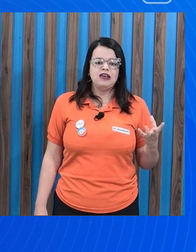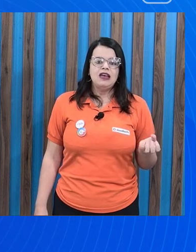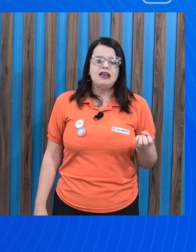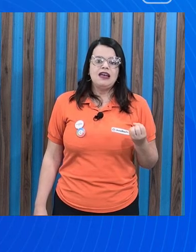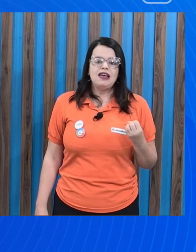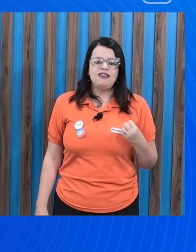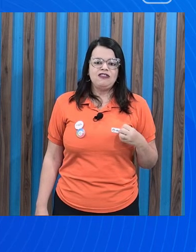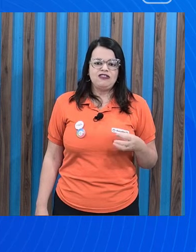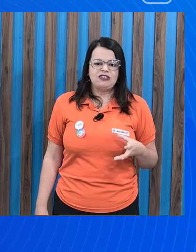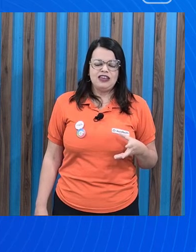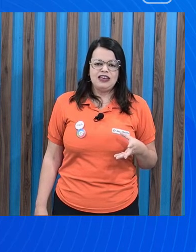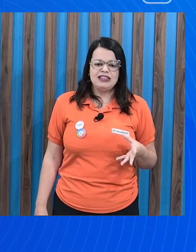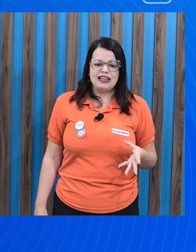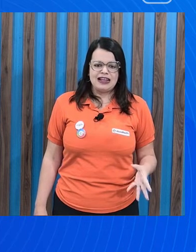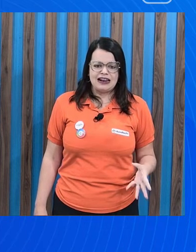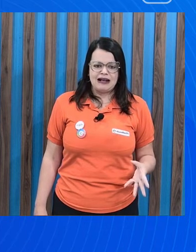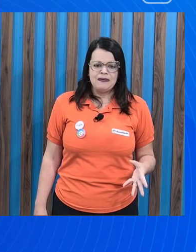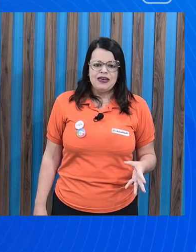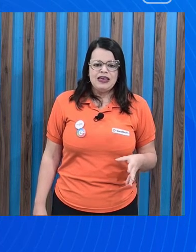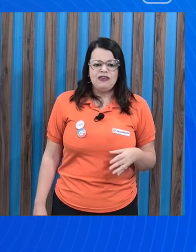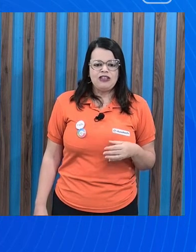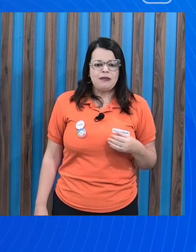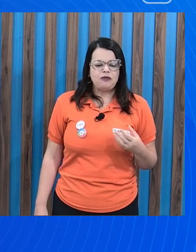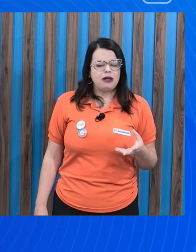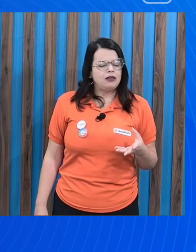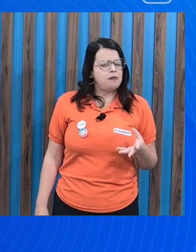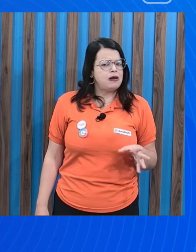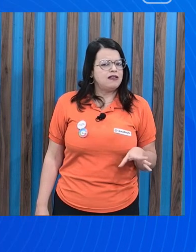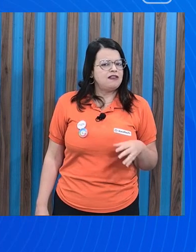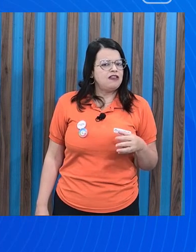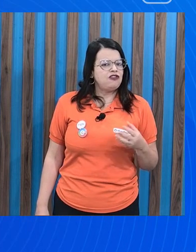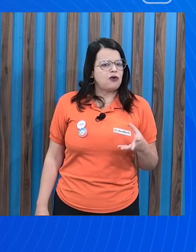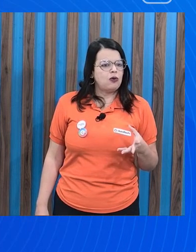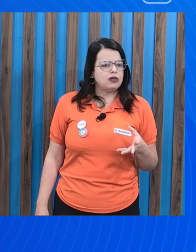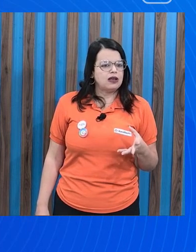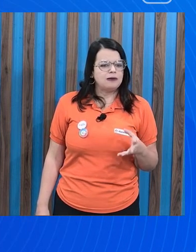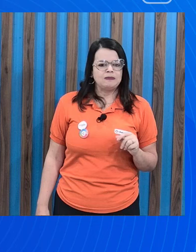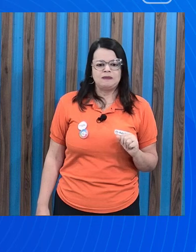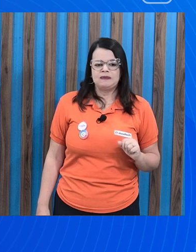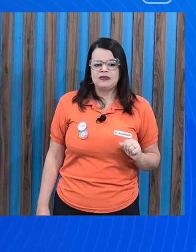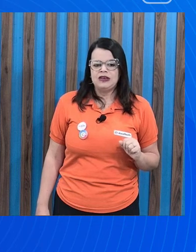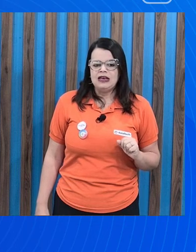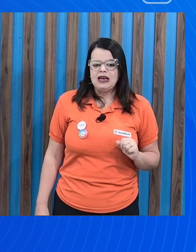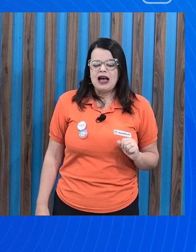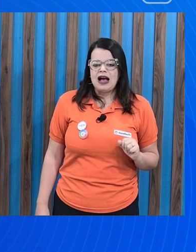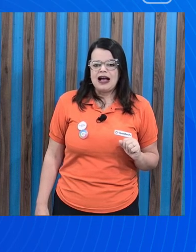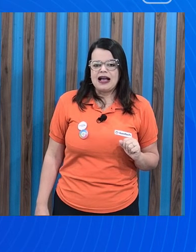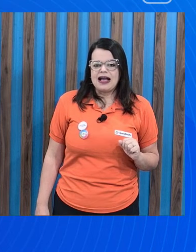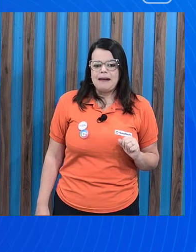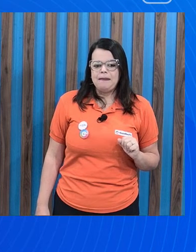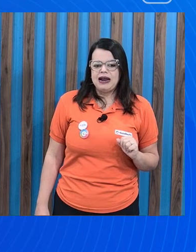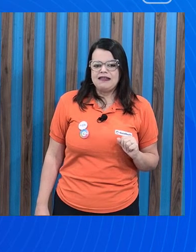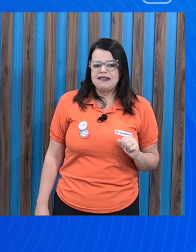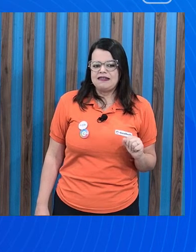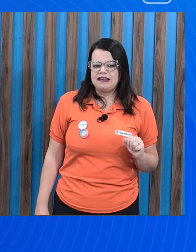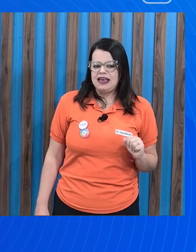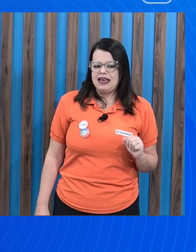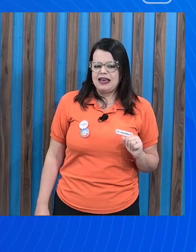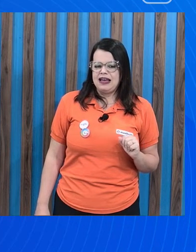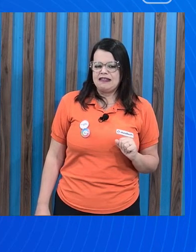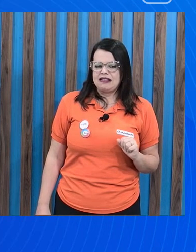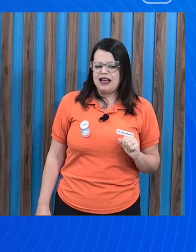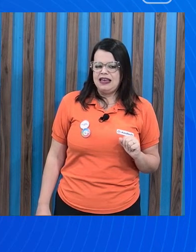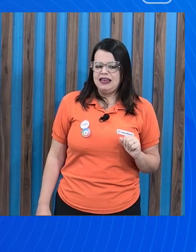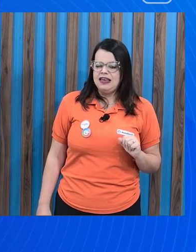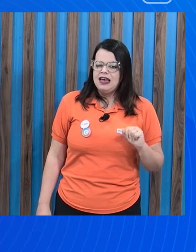participantes existir nela. E os demais participantes se escondem. A cabra